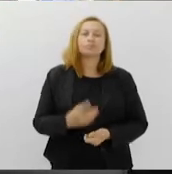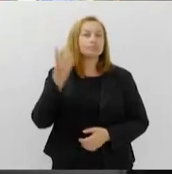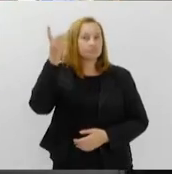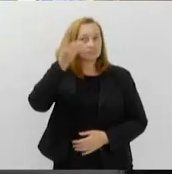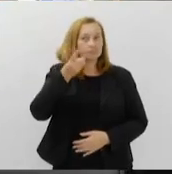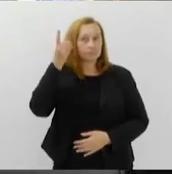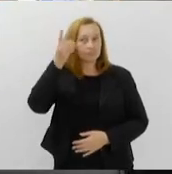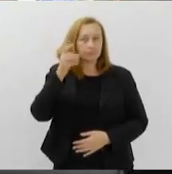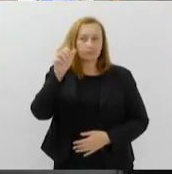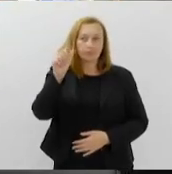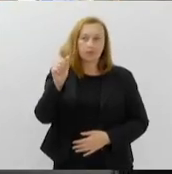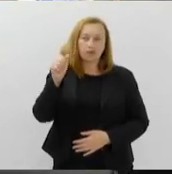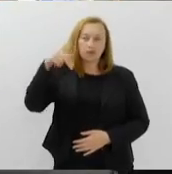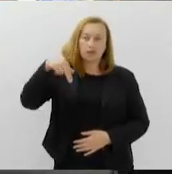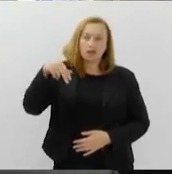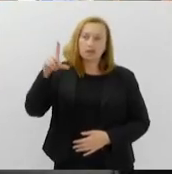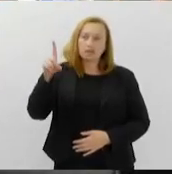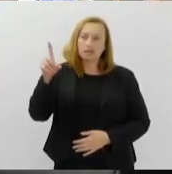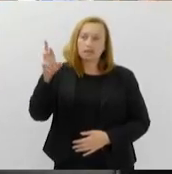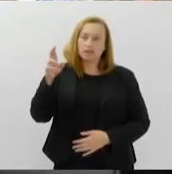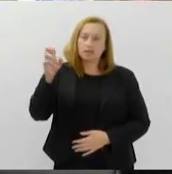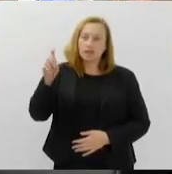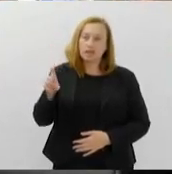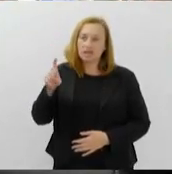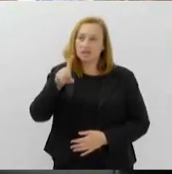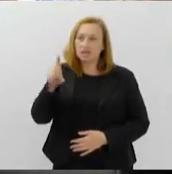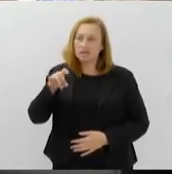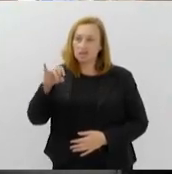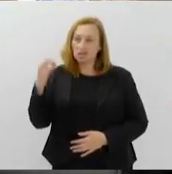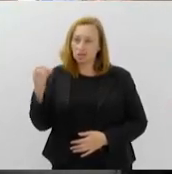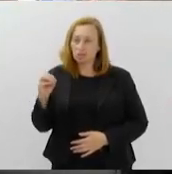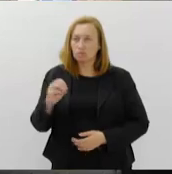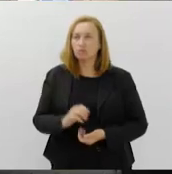Deputado Andrezinho Siciliano.